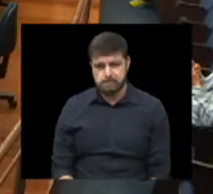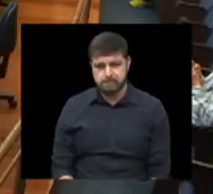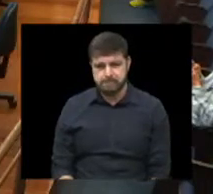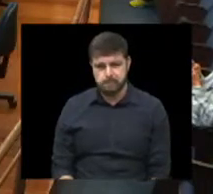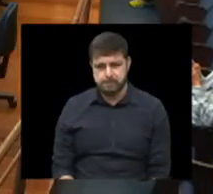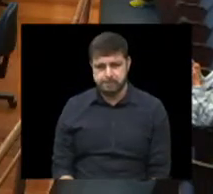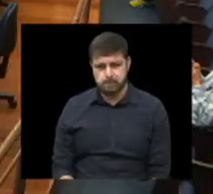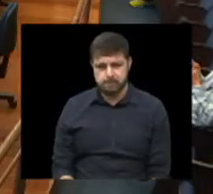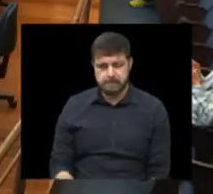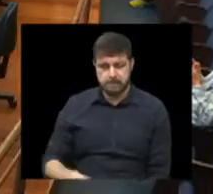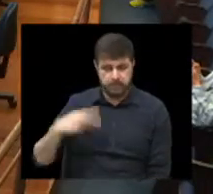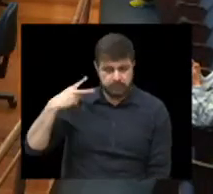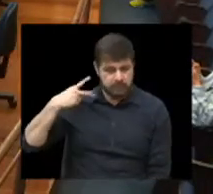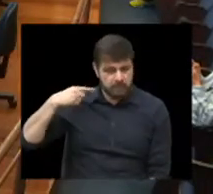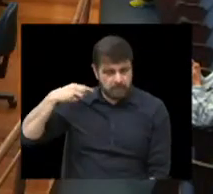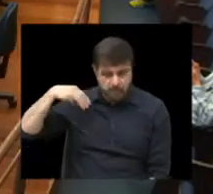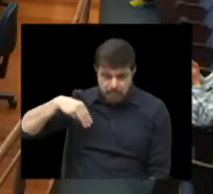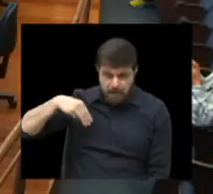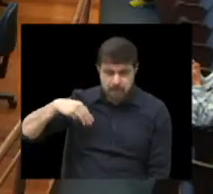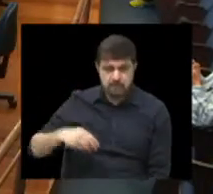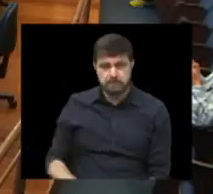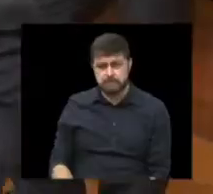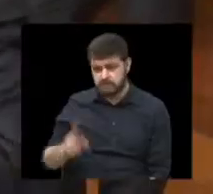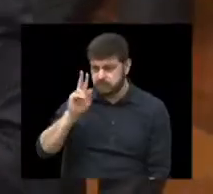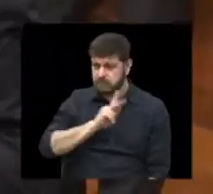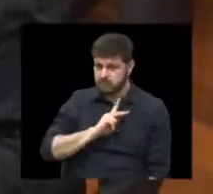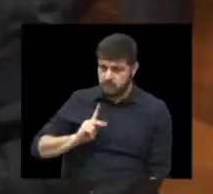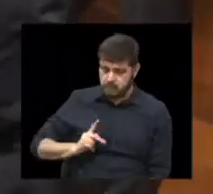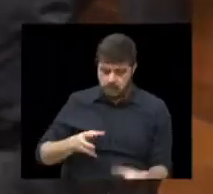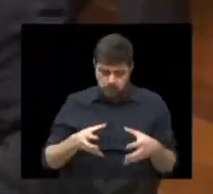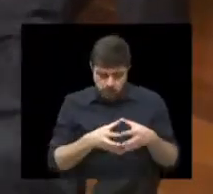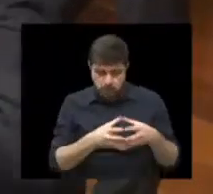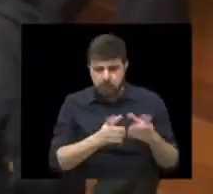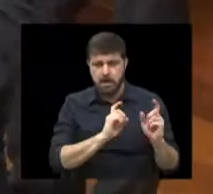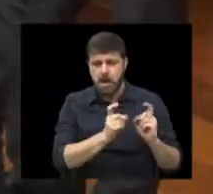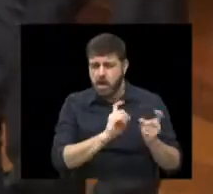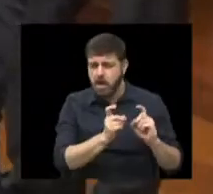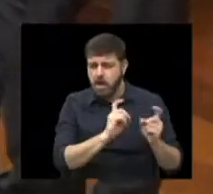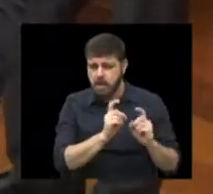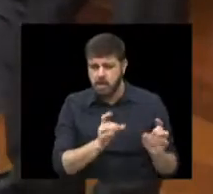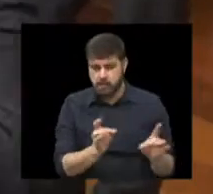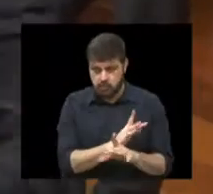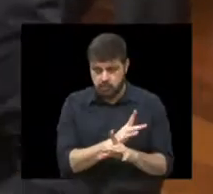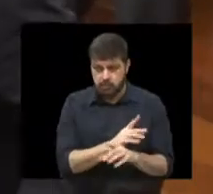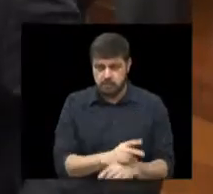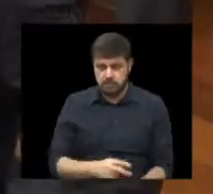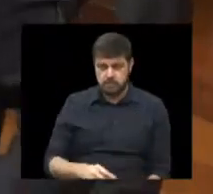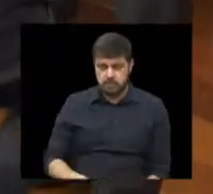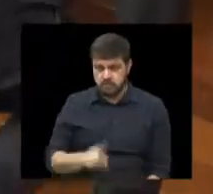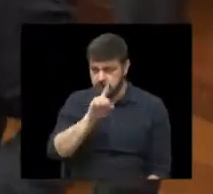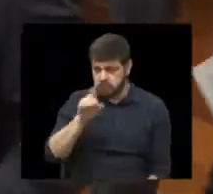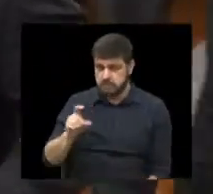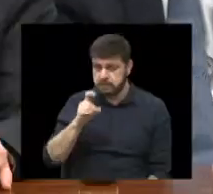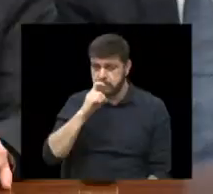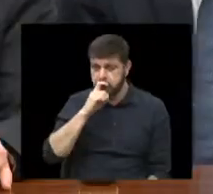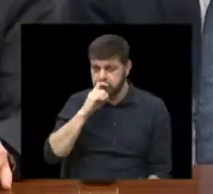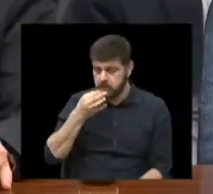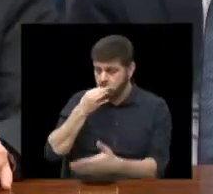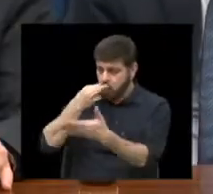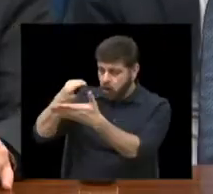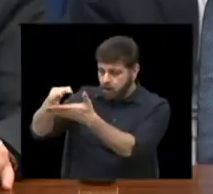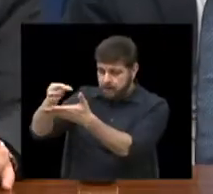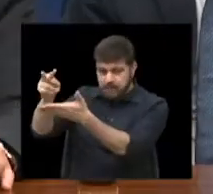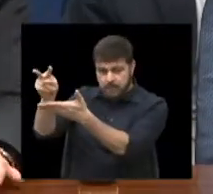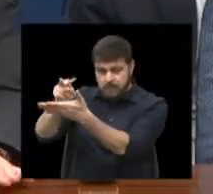Vereador Marcos Bernardelli. Senhor presidente, as comissões já se reuniram e indico o vereador Zé Carlos para exarar o parecer. Vereador